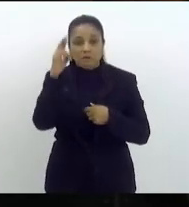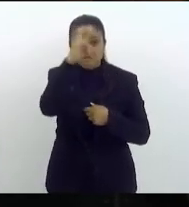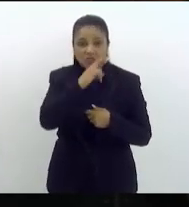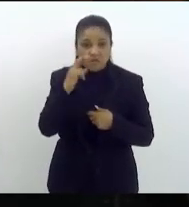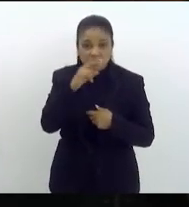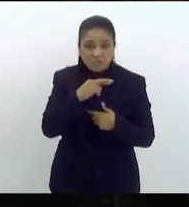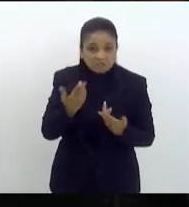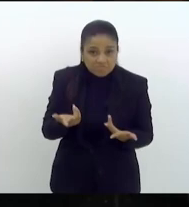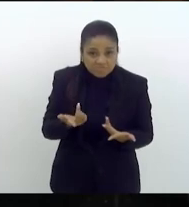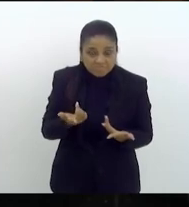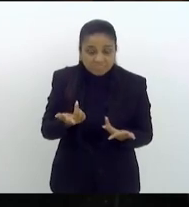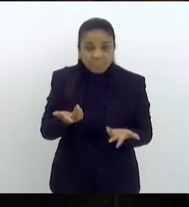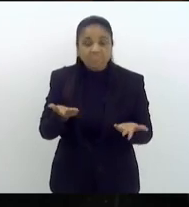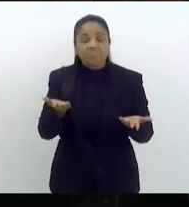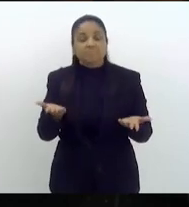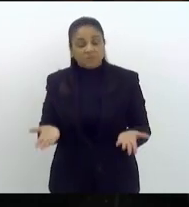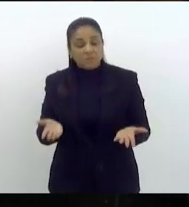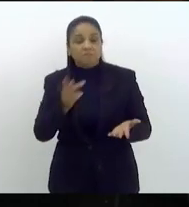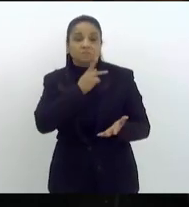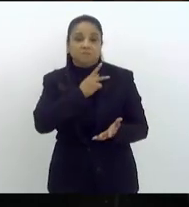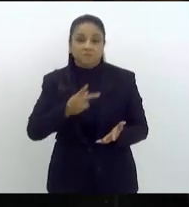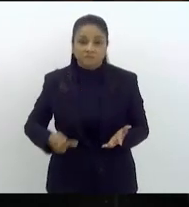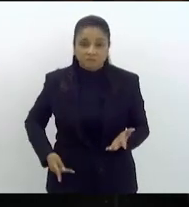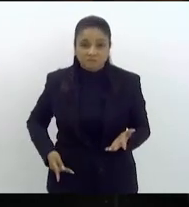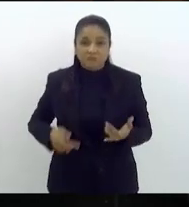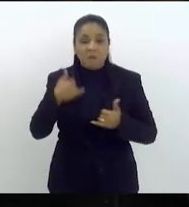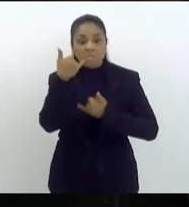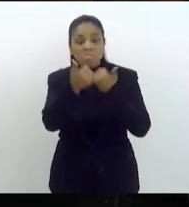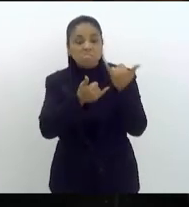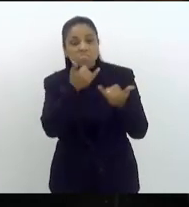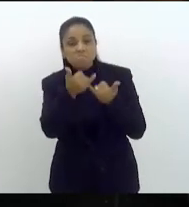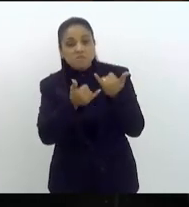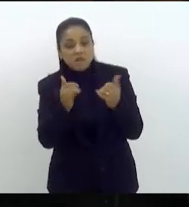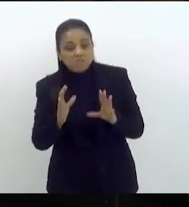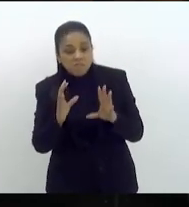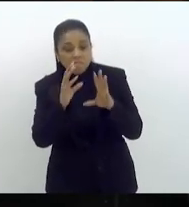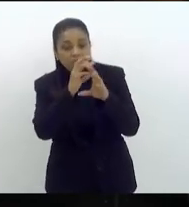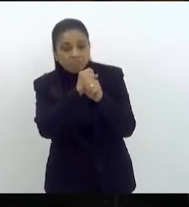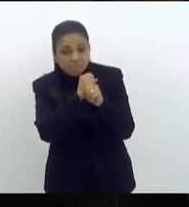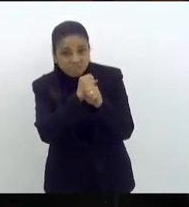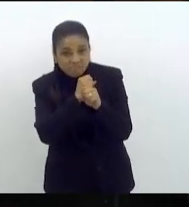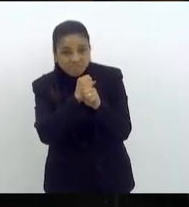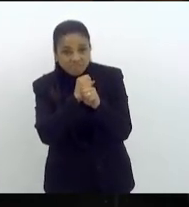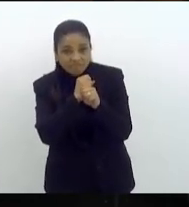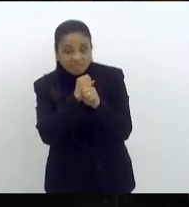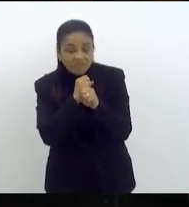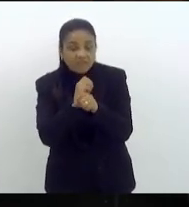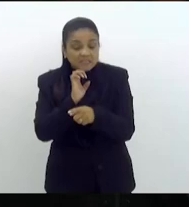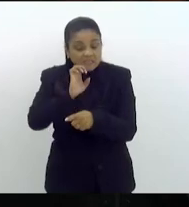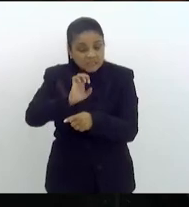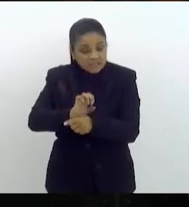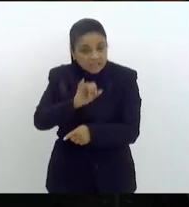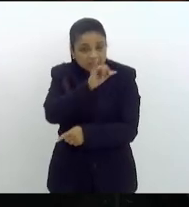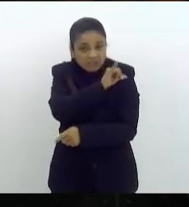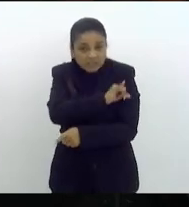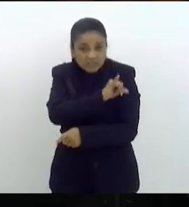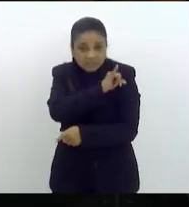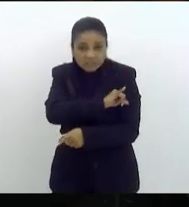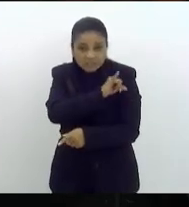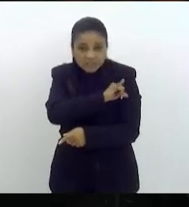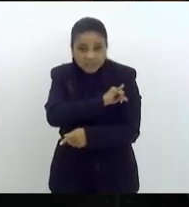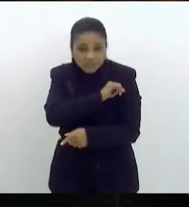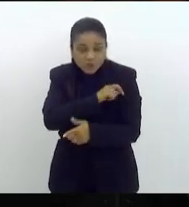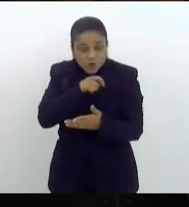mais seu presidente brincamos de fazer as contas se o Rio de Janeiro cobrasse